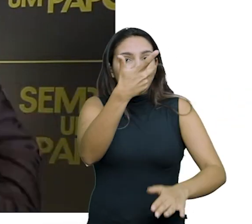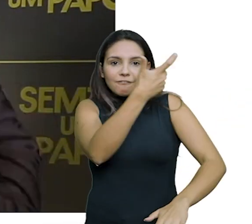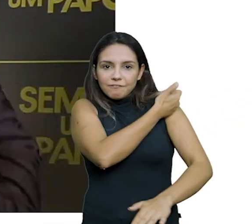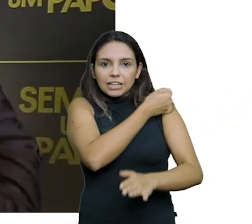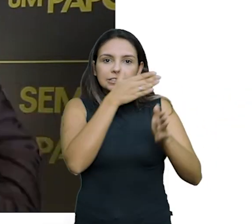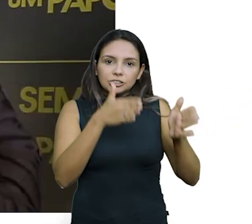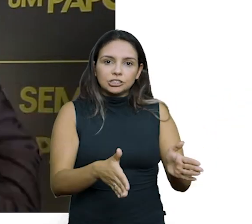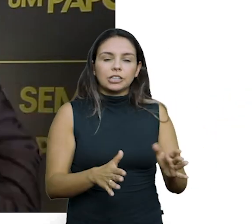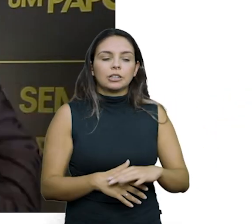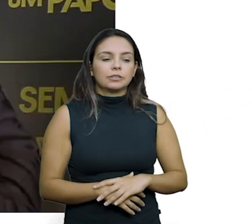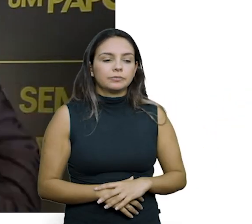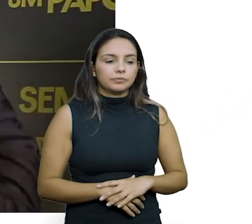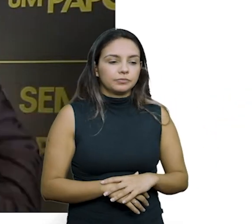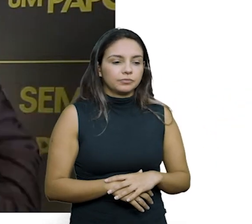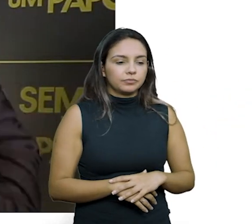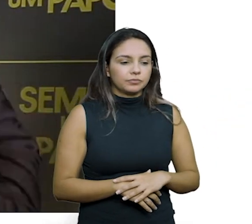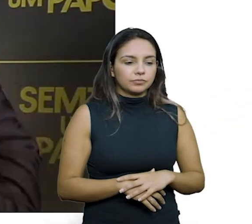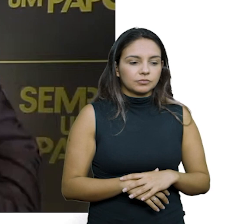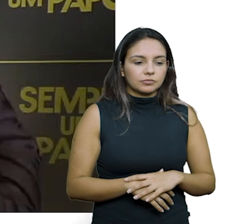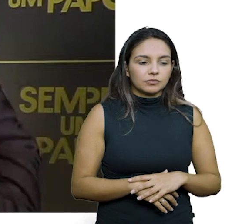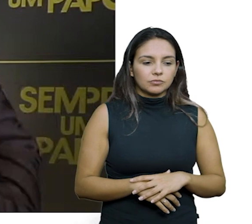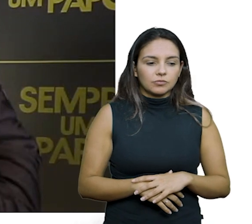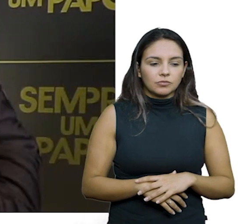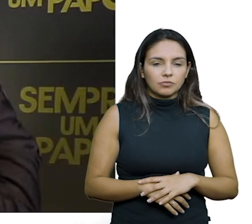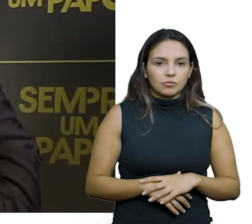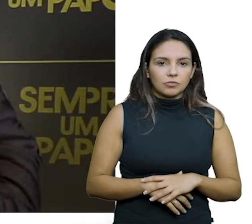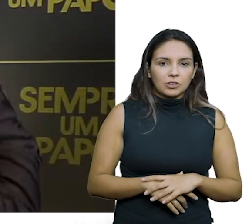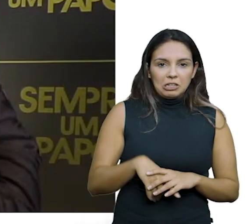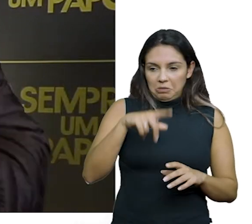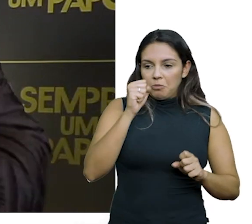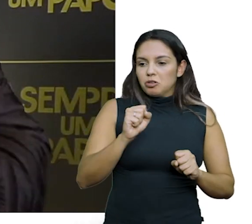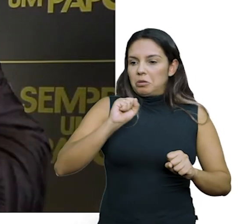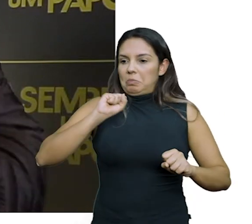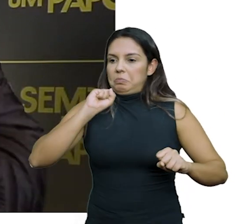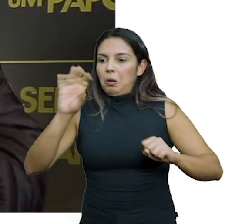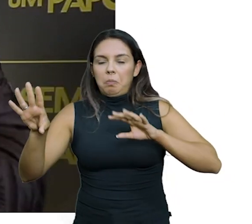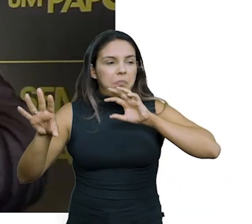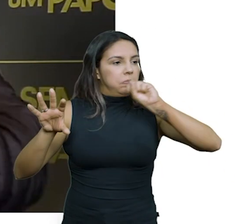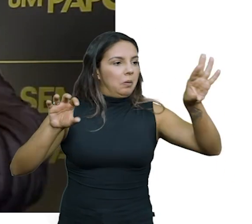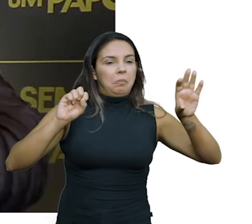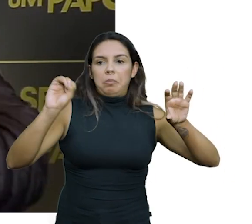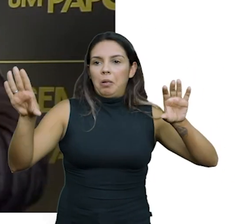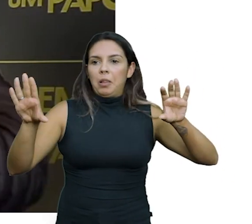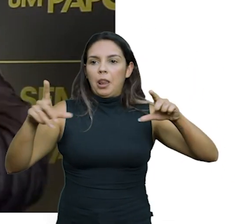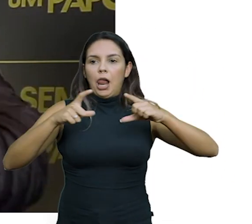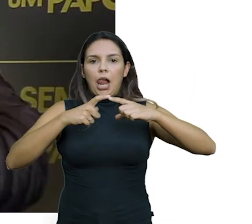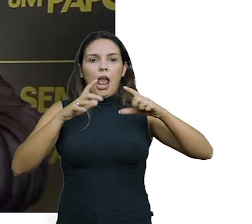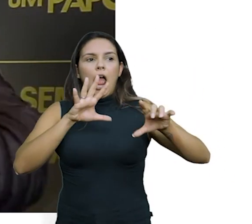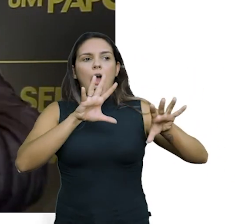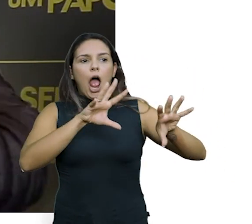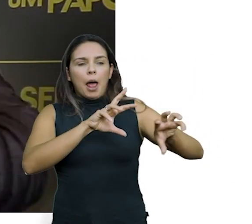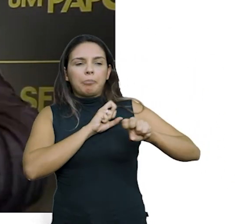vacina. Ponto. Se você for no caminho de vão contaminar para aumentar a resistência,